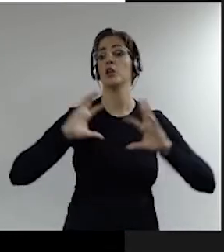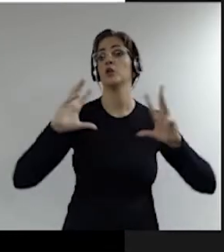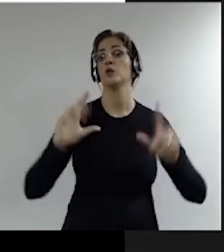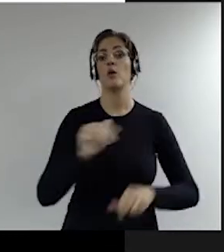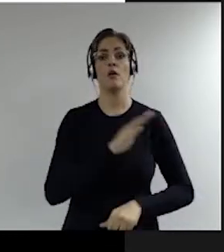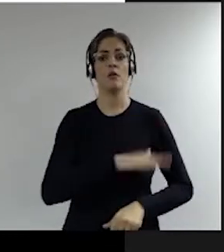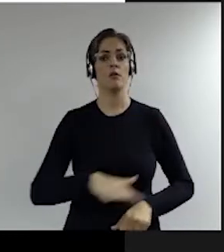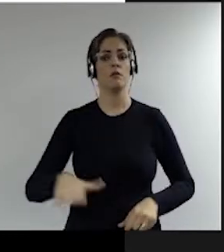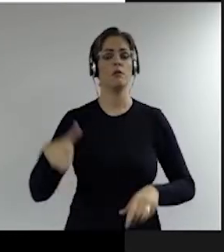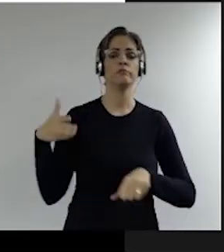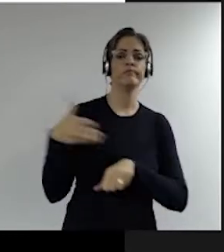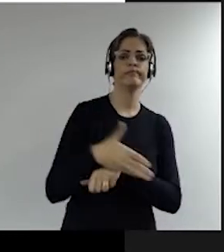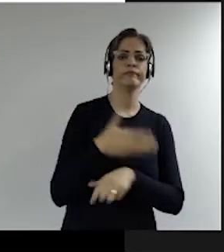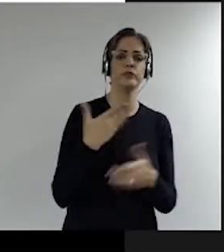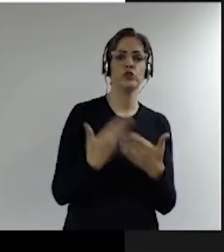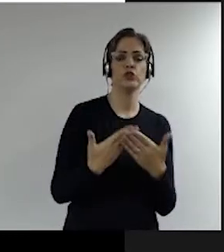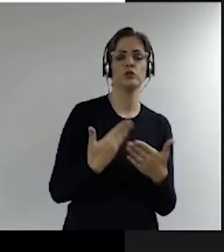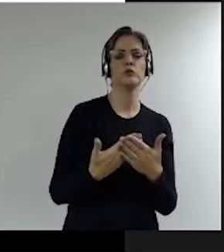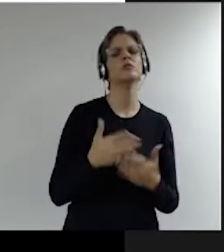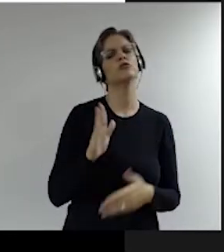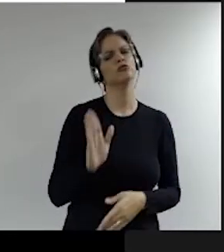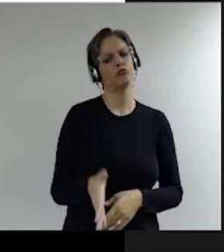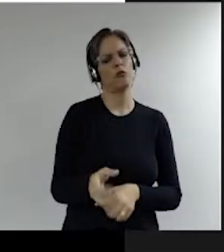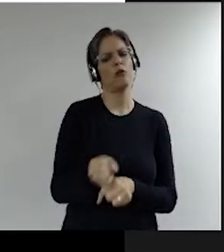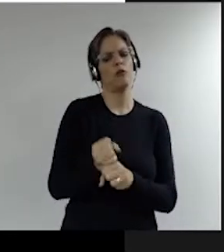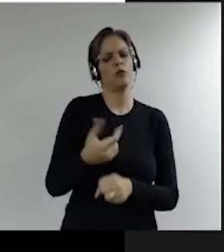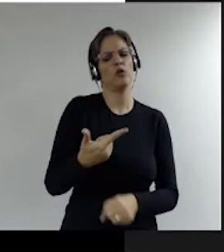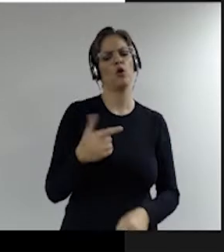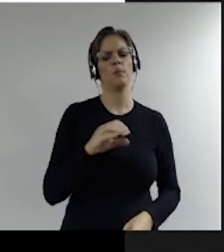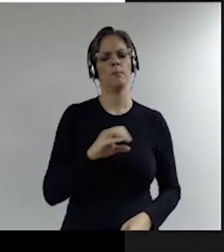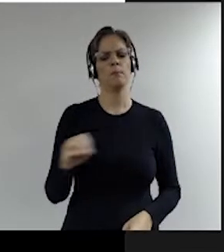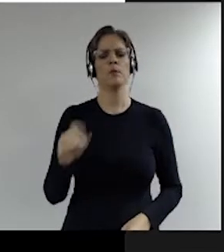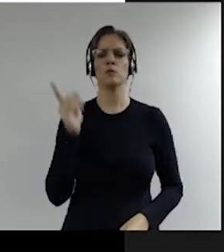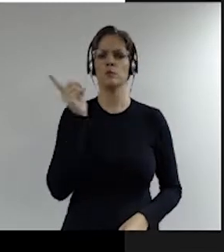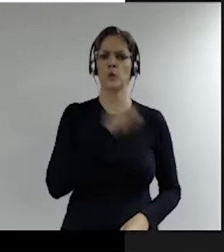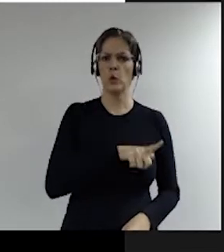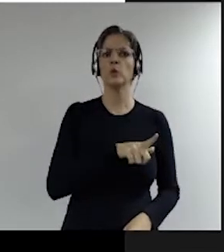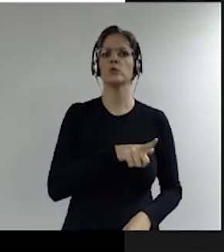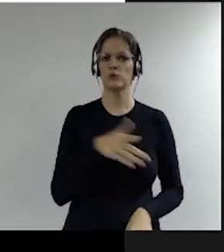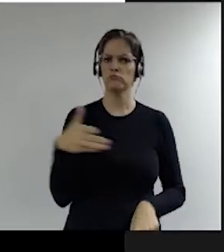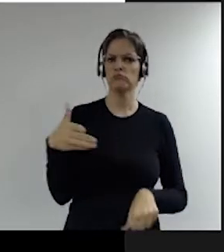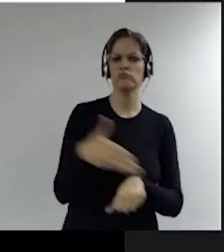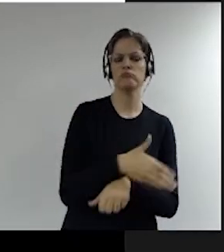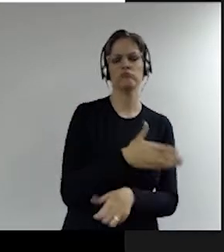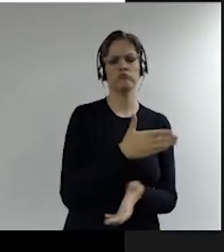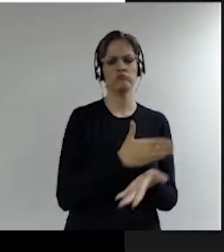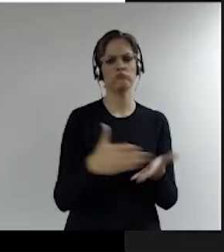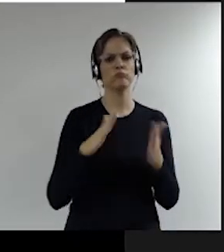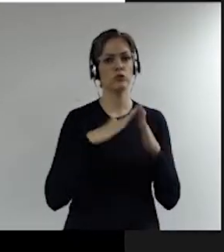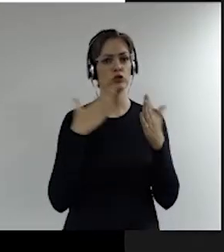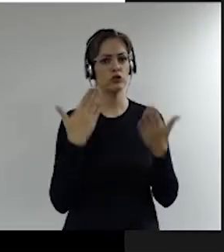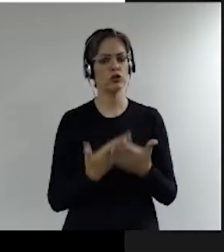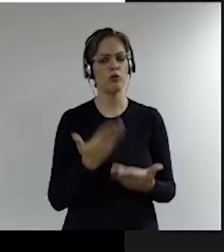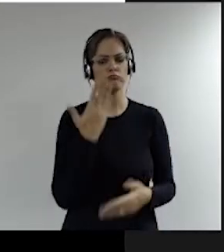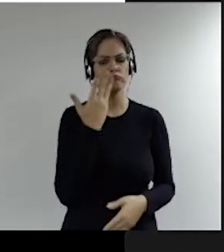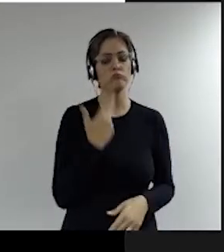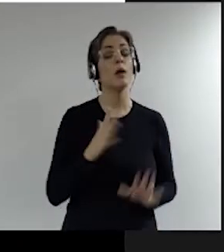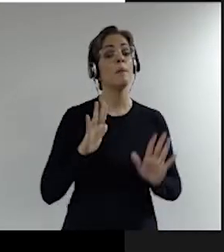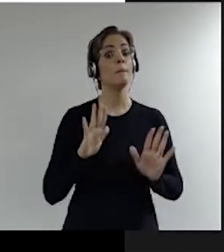já tinha, a essas alturas, no ano de 2000, colocado as crianças na escola primária. Mas quando, em